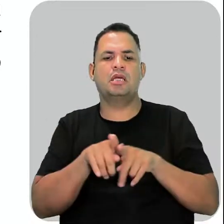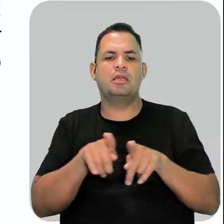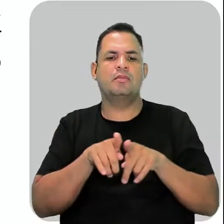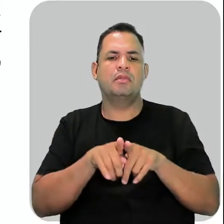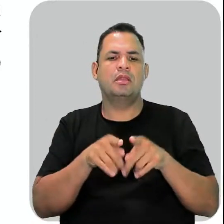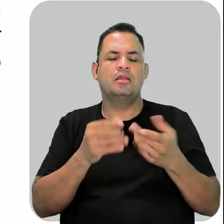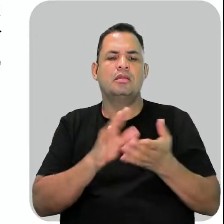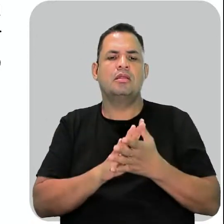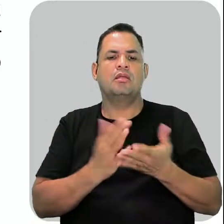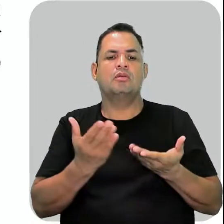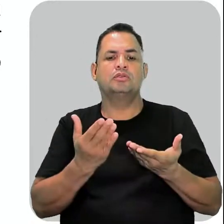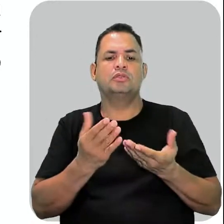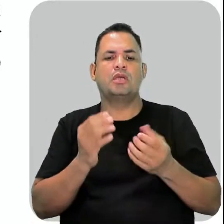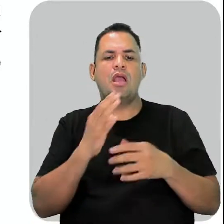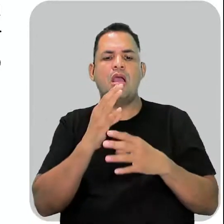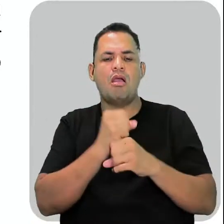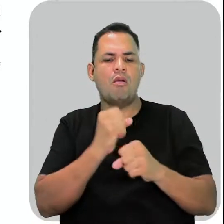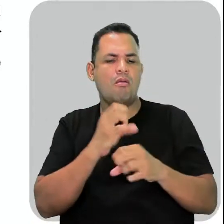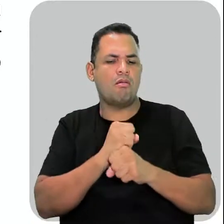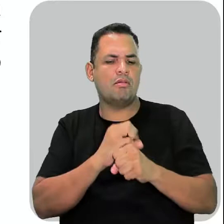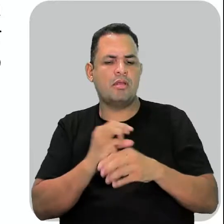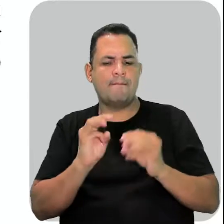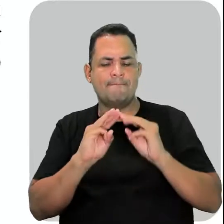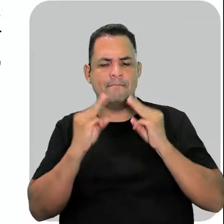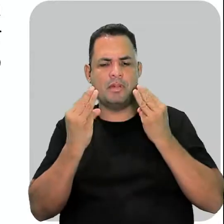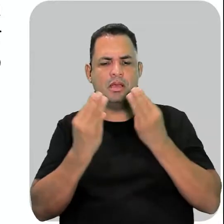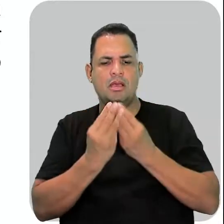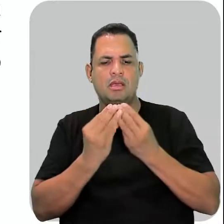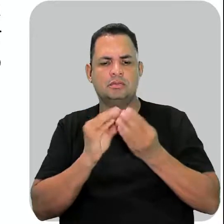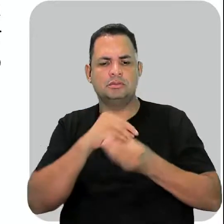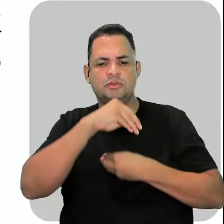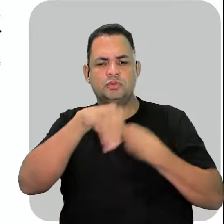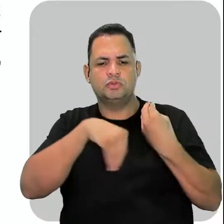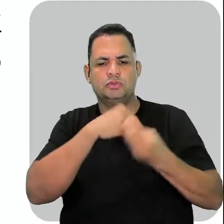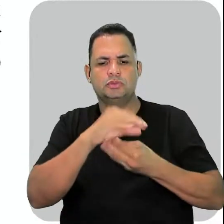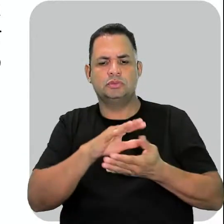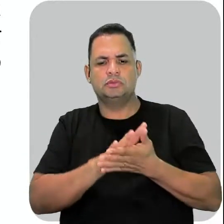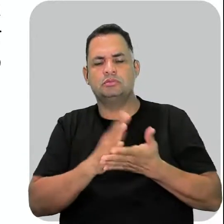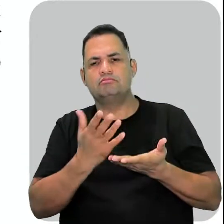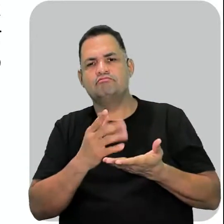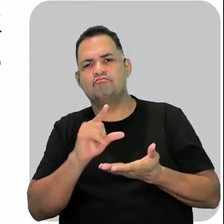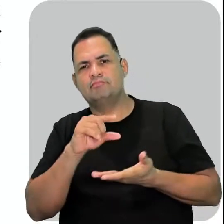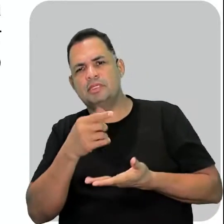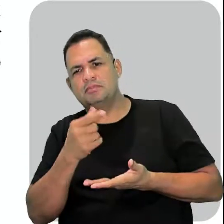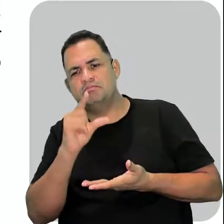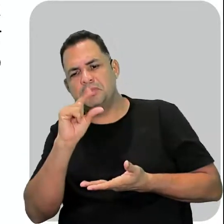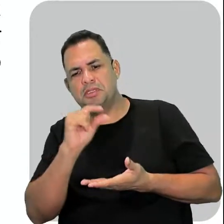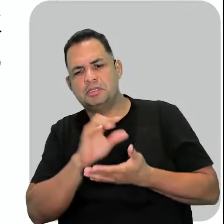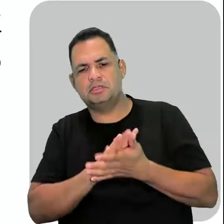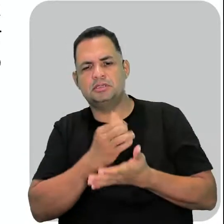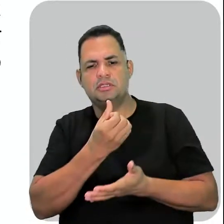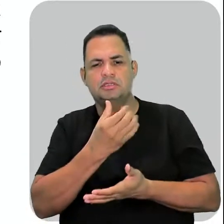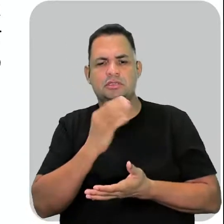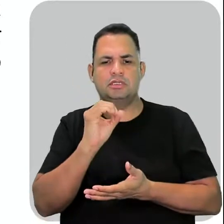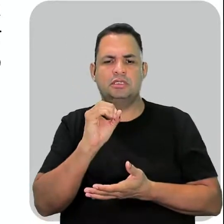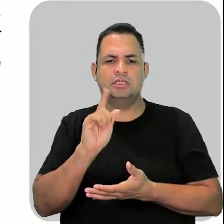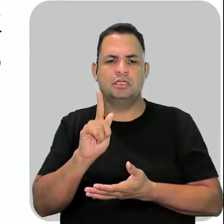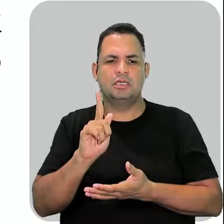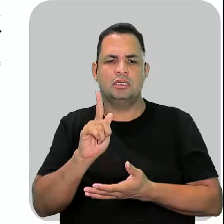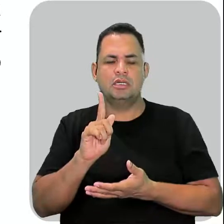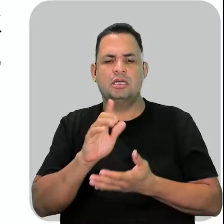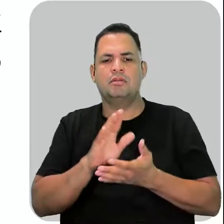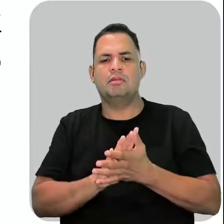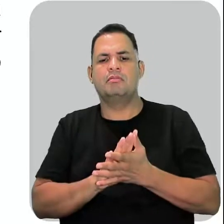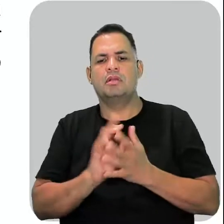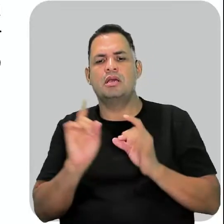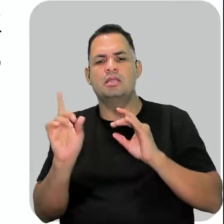massa de solução, são massas pequenas, tipo 60 gramas por mol,